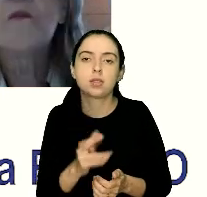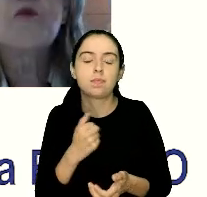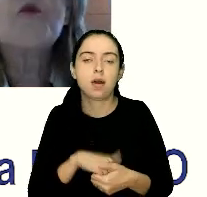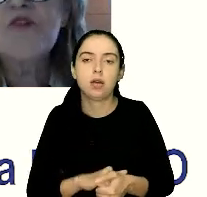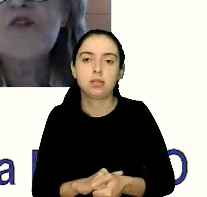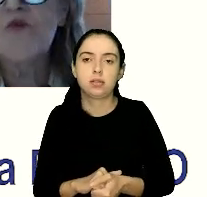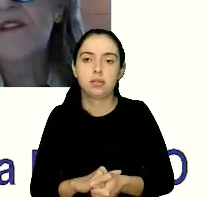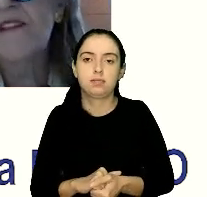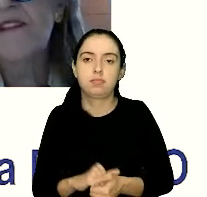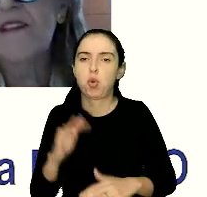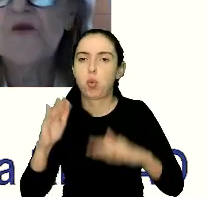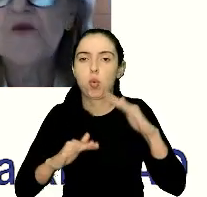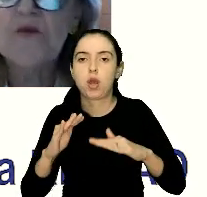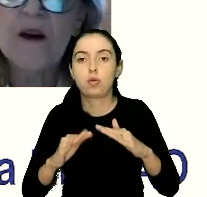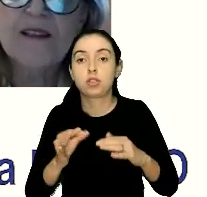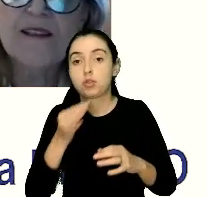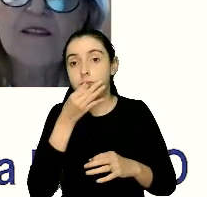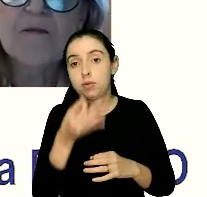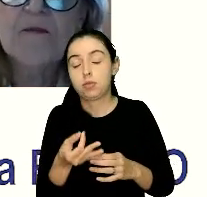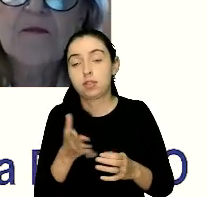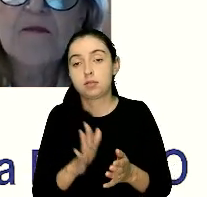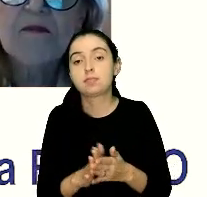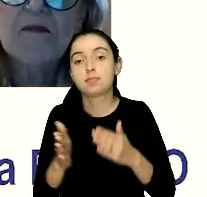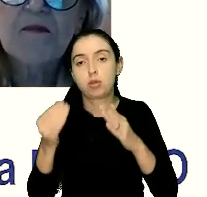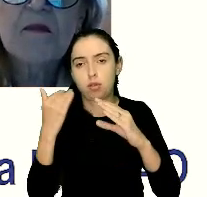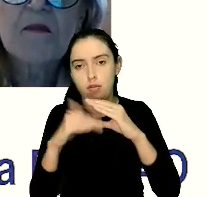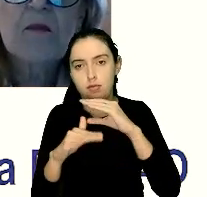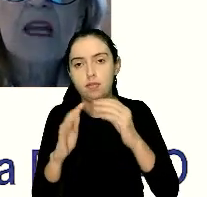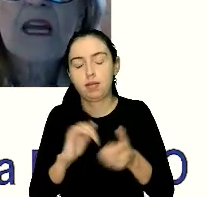algumas sugestões, que nos passe.